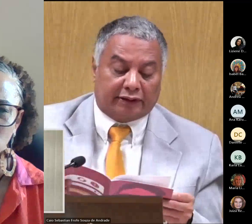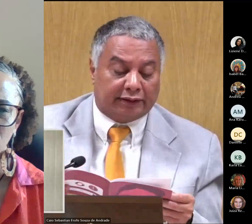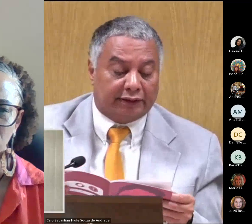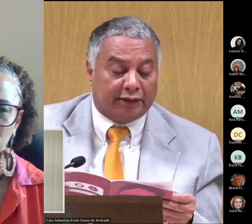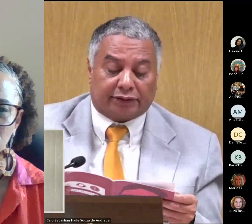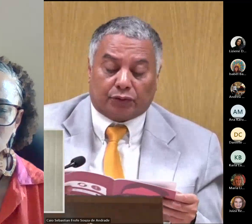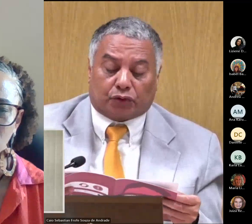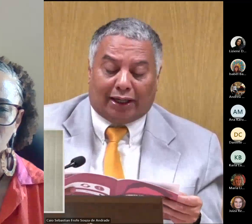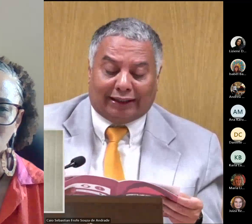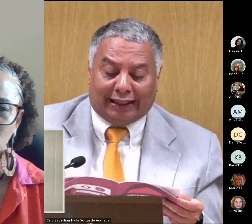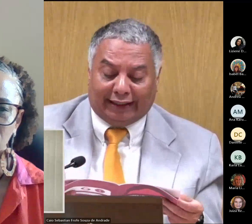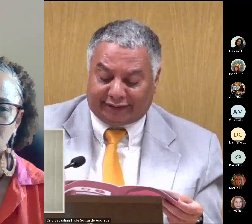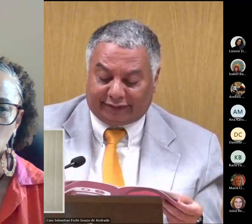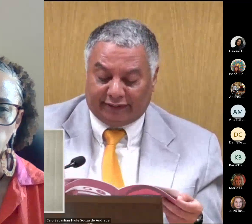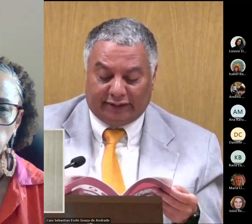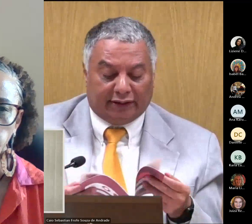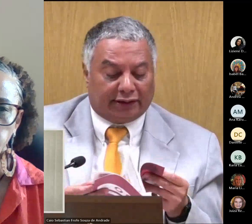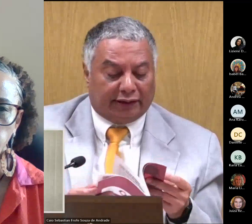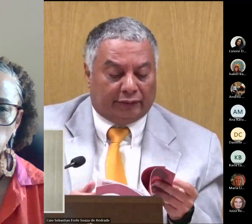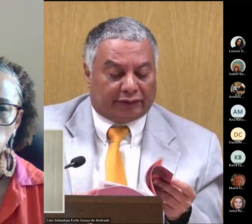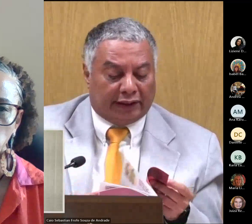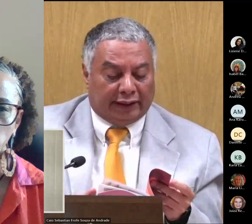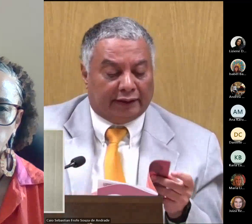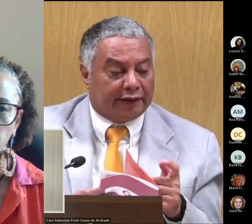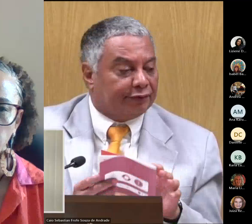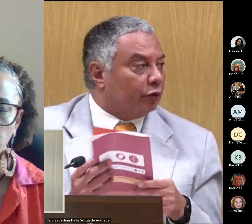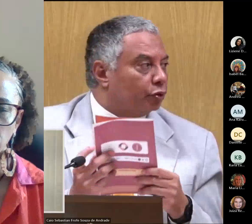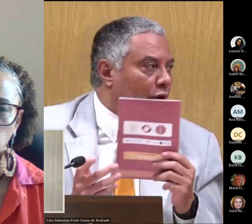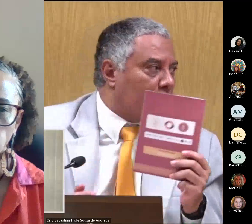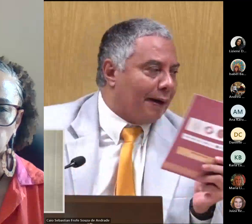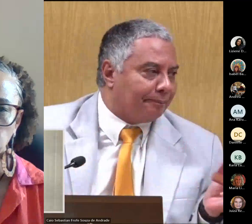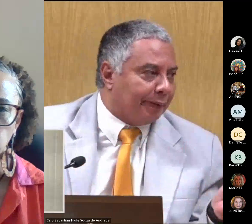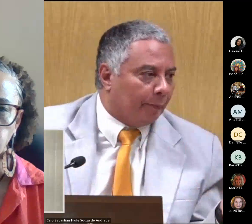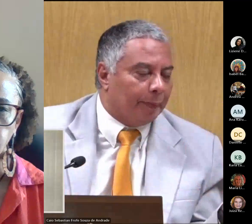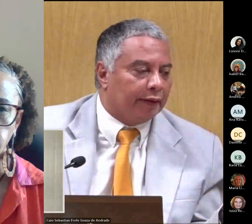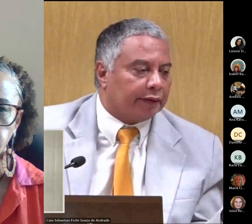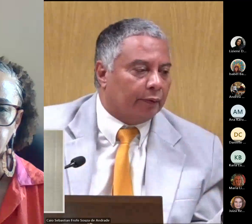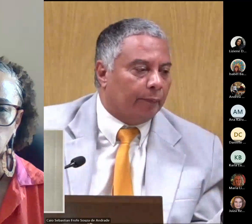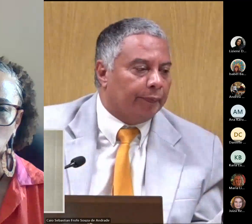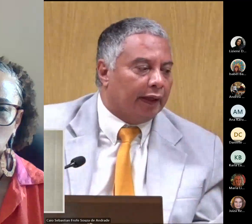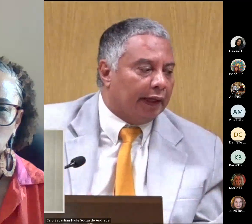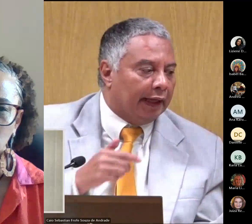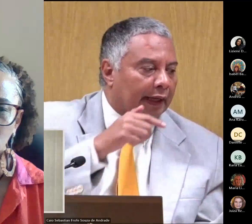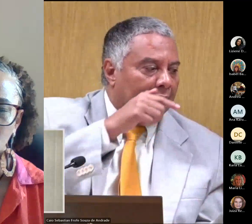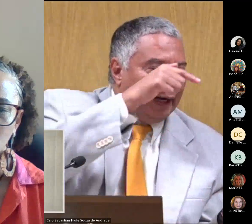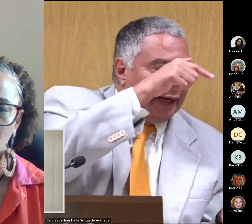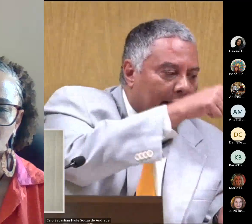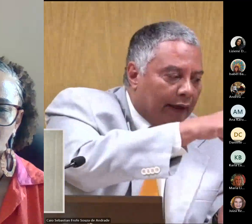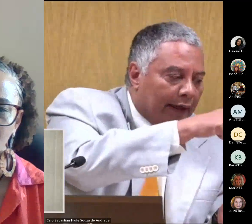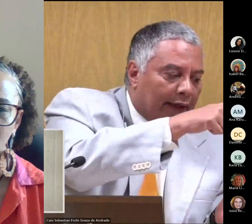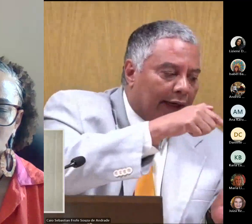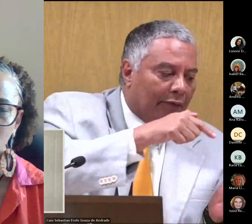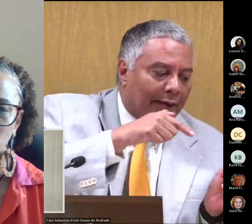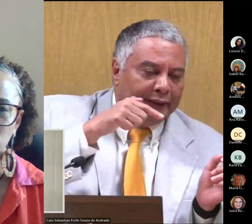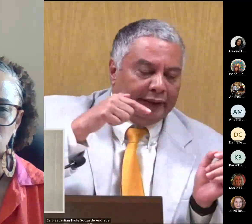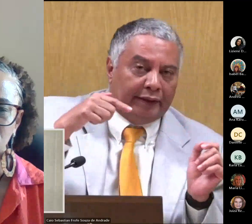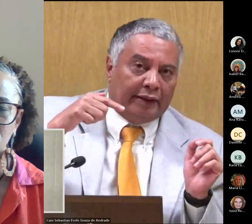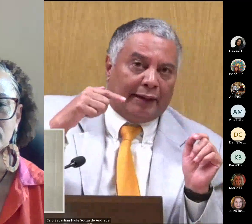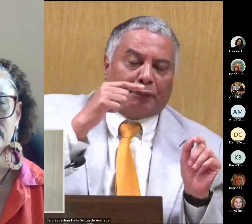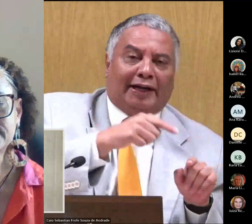africana são só leis que não tem e ficam só no papel então eh a a a